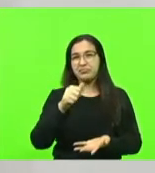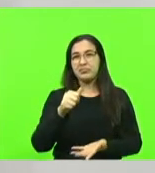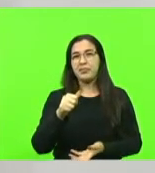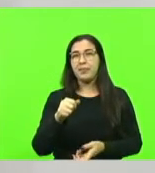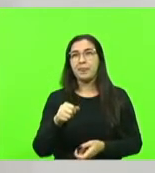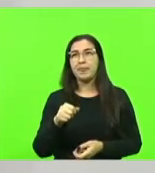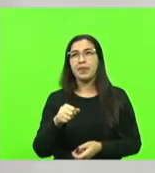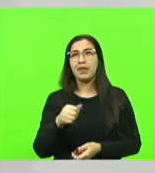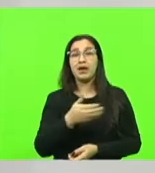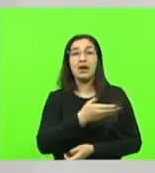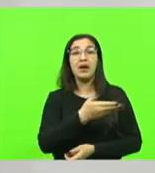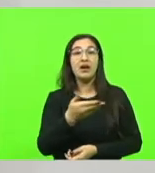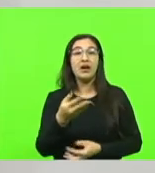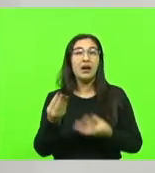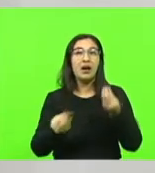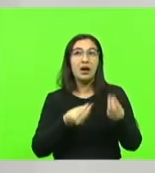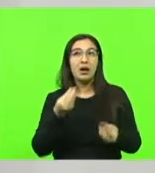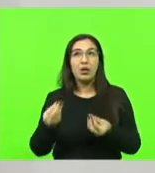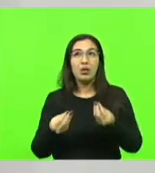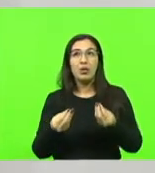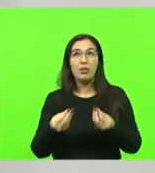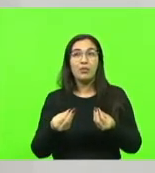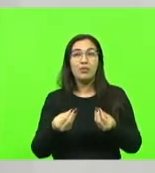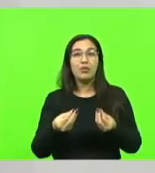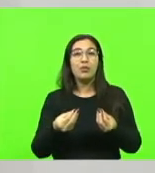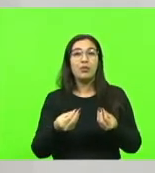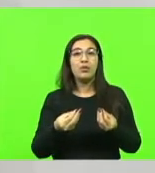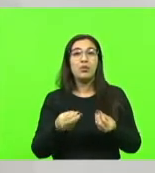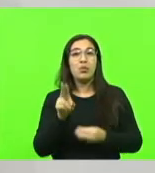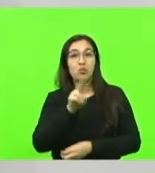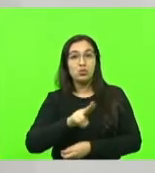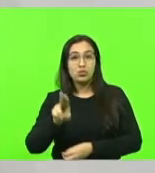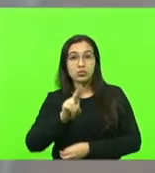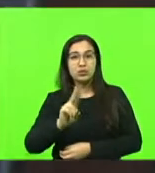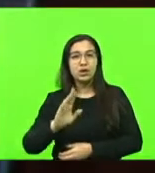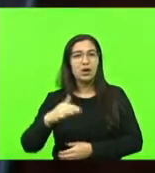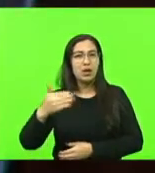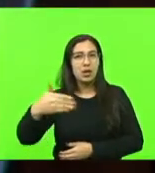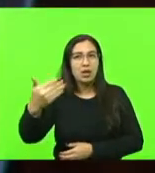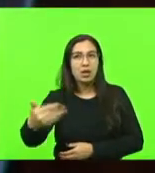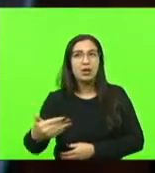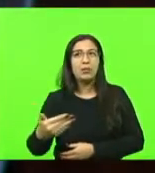levados para depósito, deputado Mota,